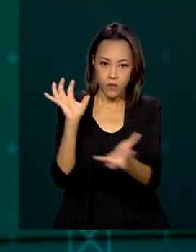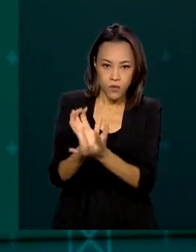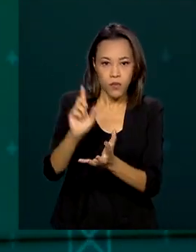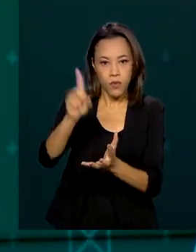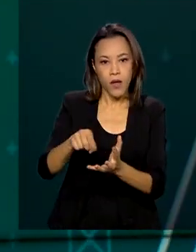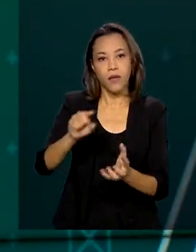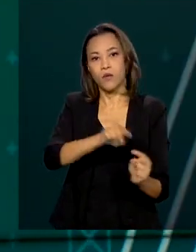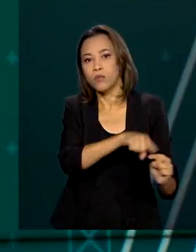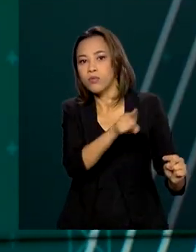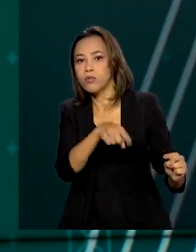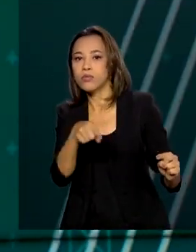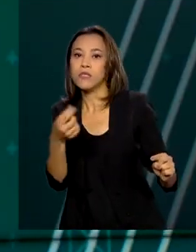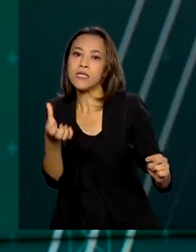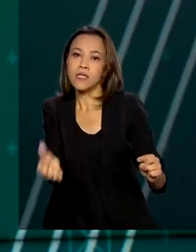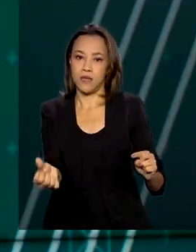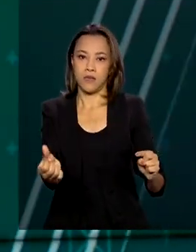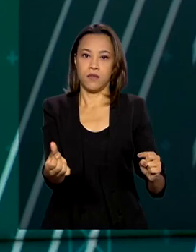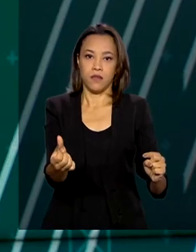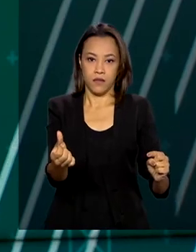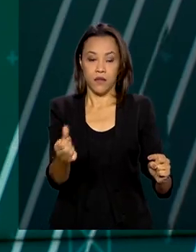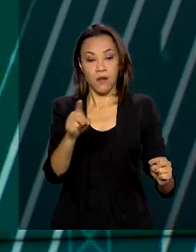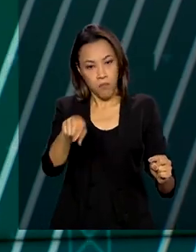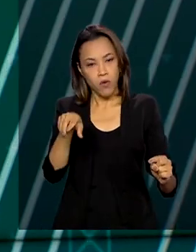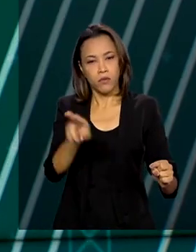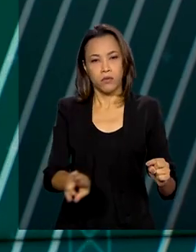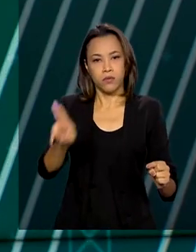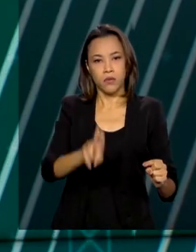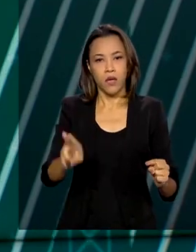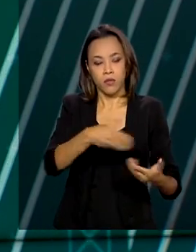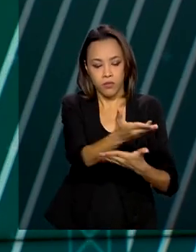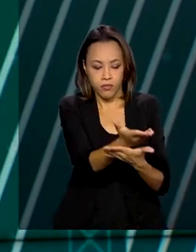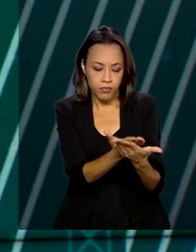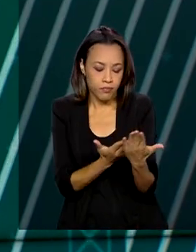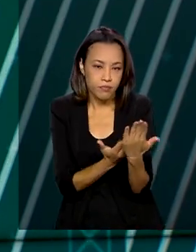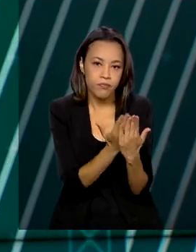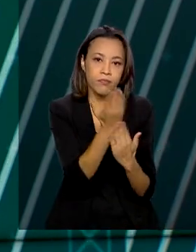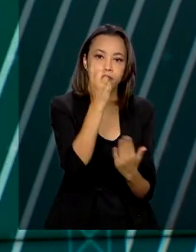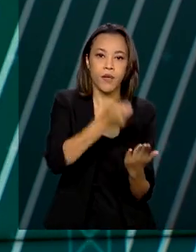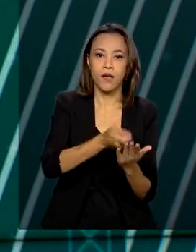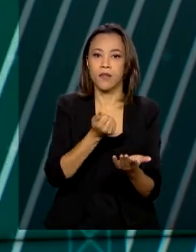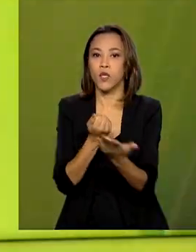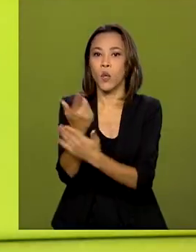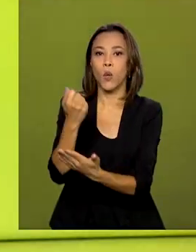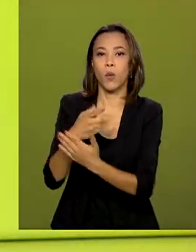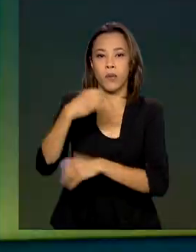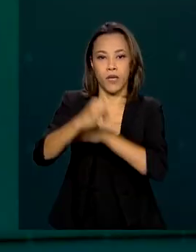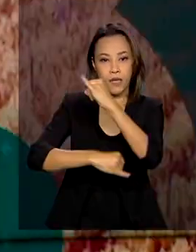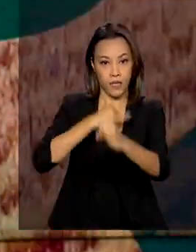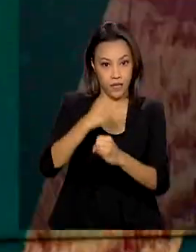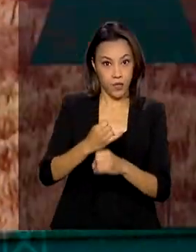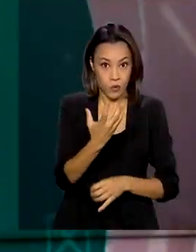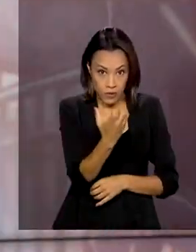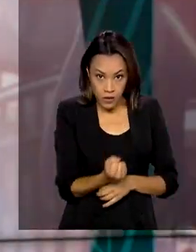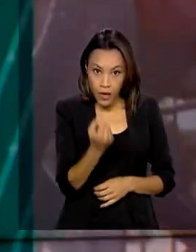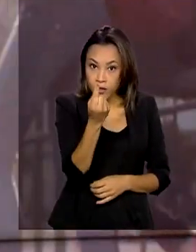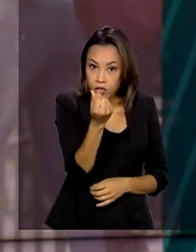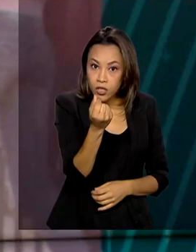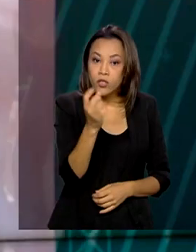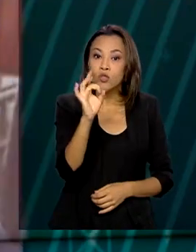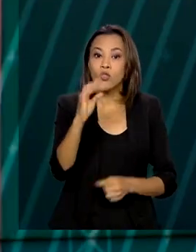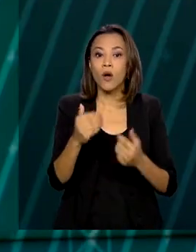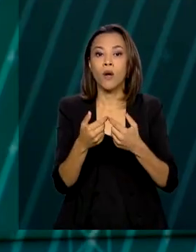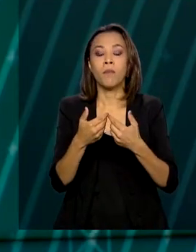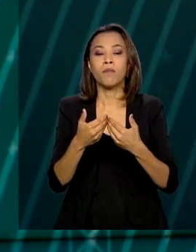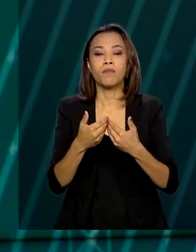do ciclo 6 de pagamentos o valor poderá ser usado para boletos e compras pela internet o saque em dinheiro será liberado